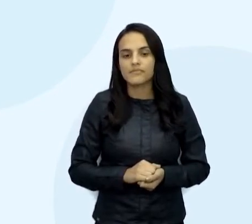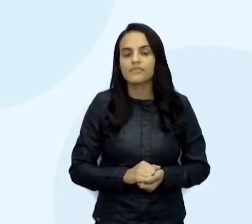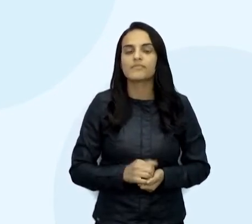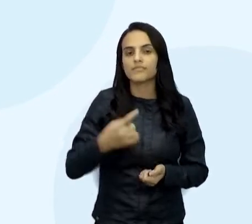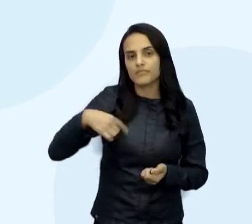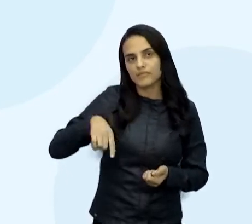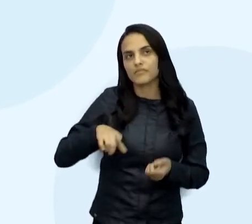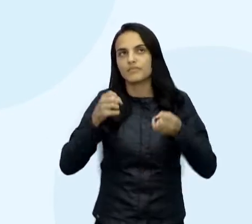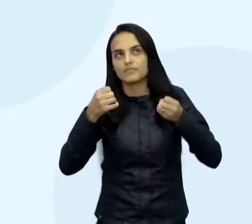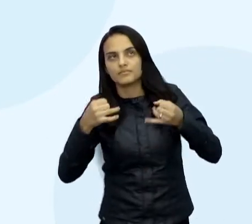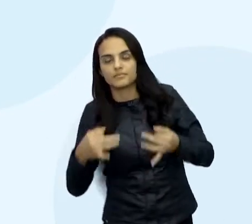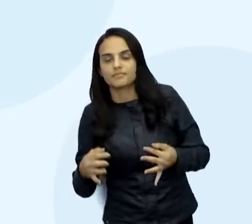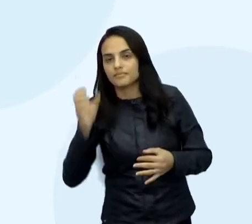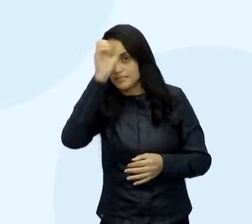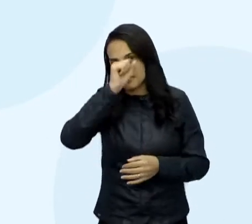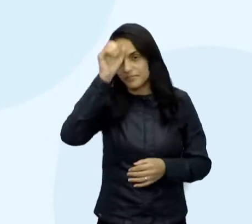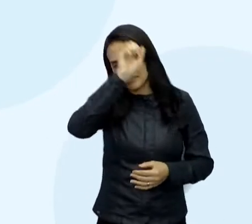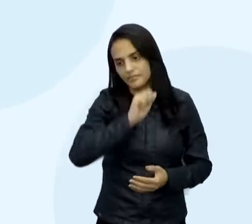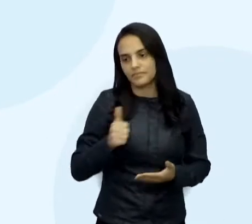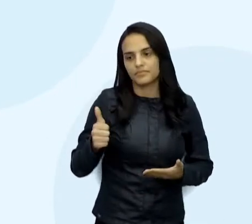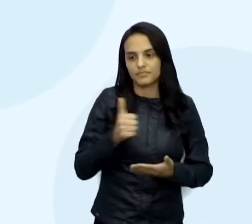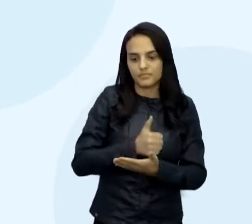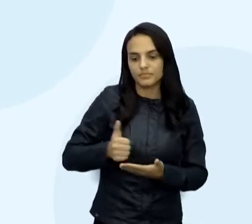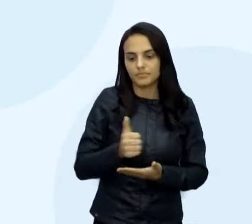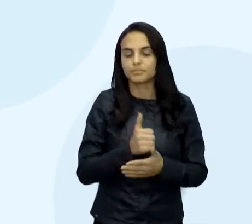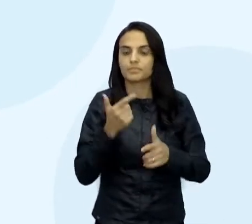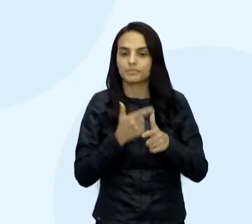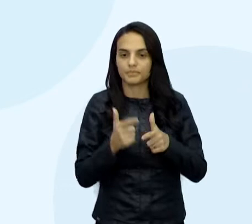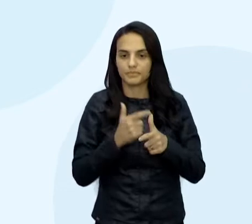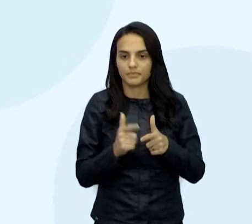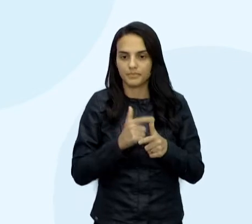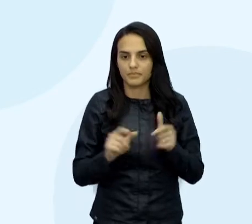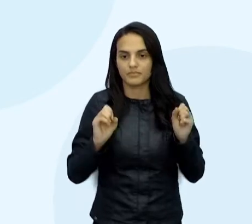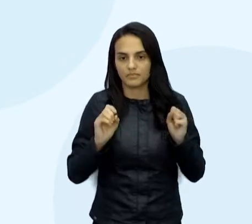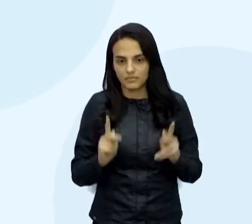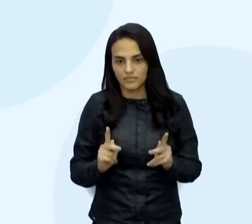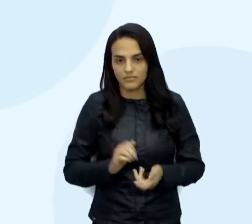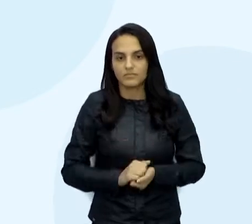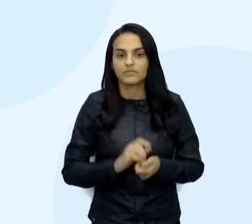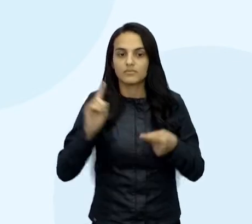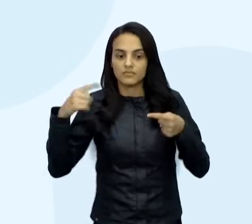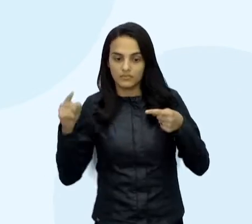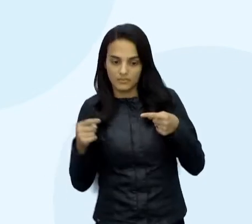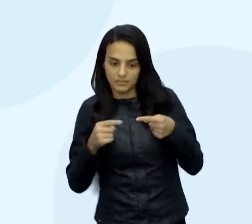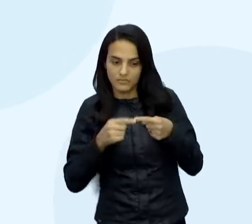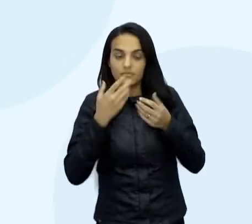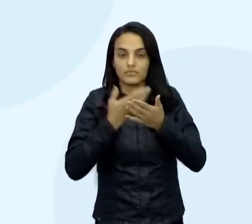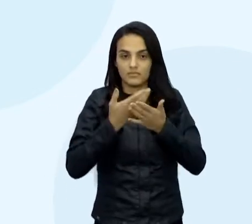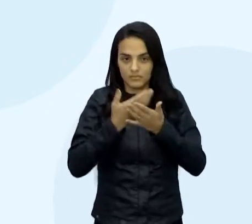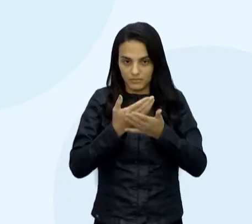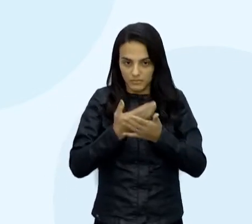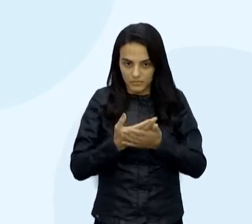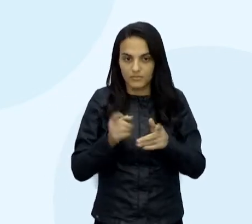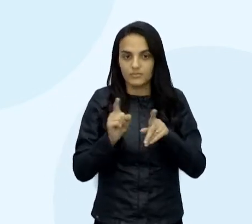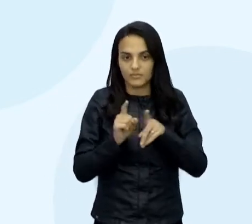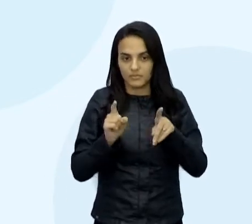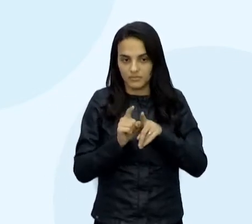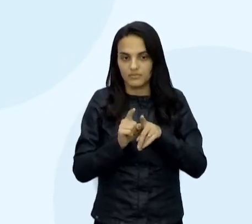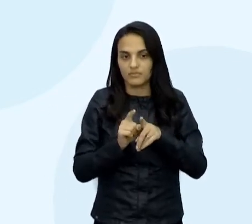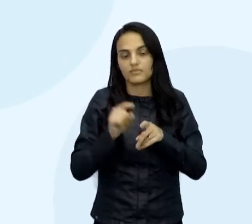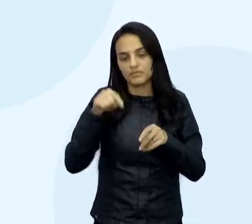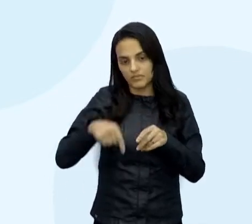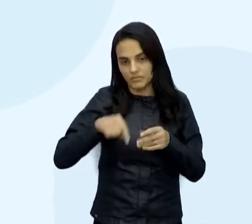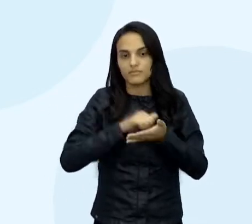que a gente fala de aprendizado baseado em problemas, tá certo? Então, o objetivo da aula e